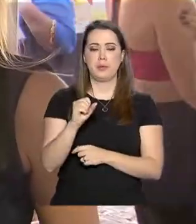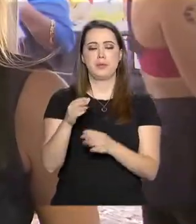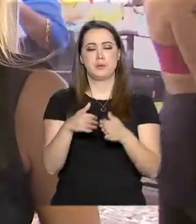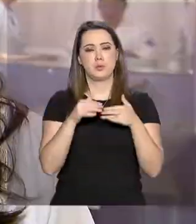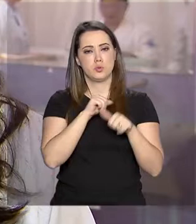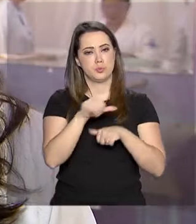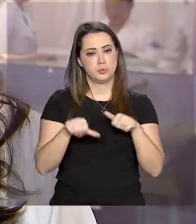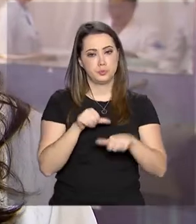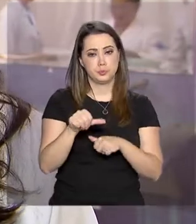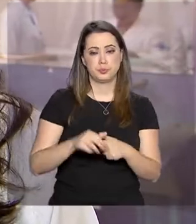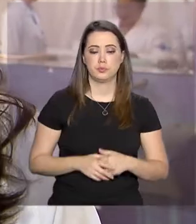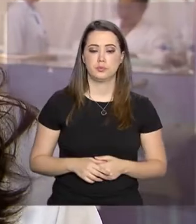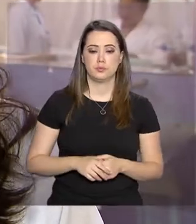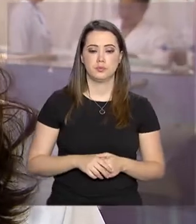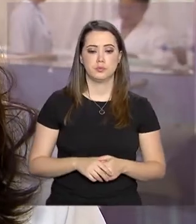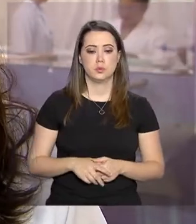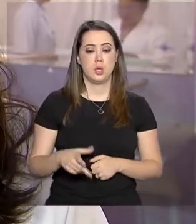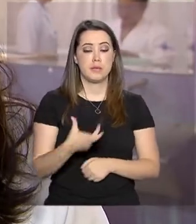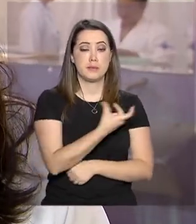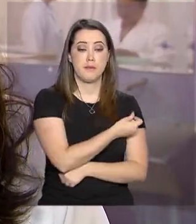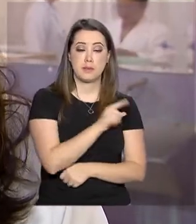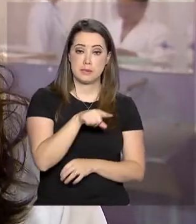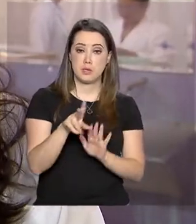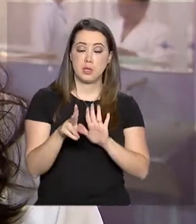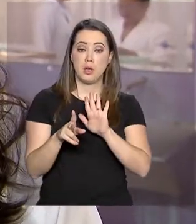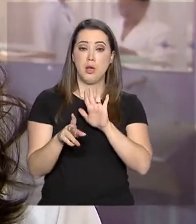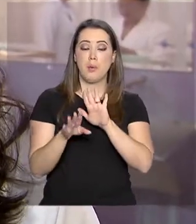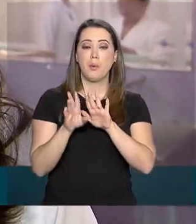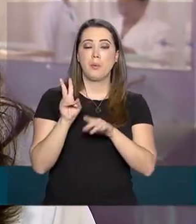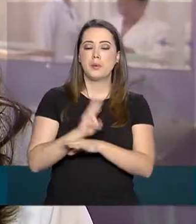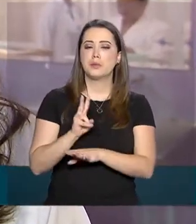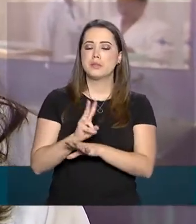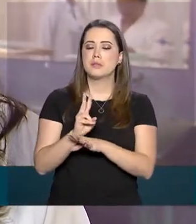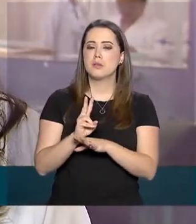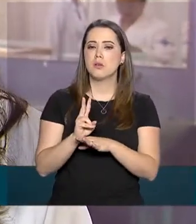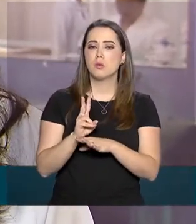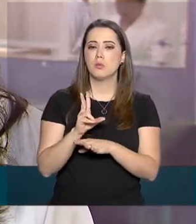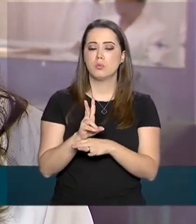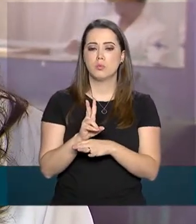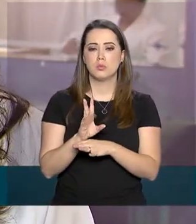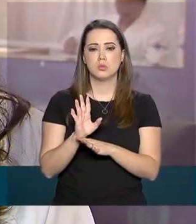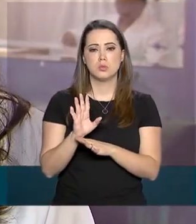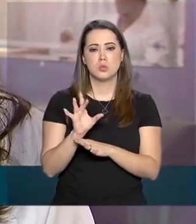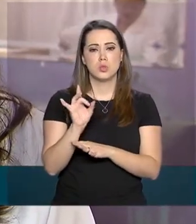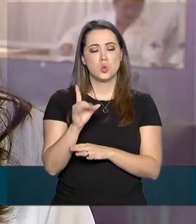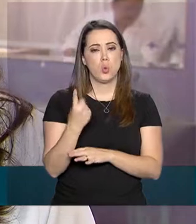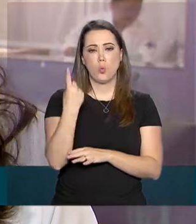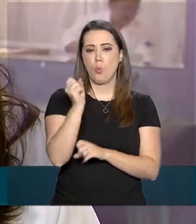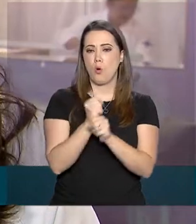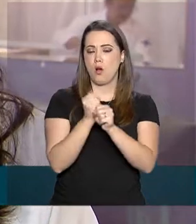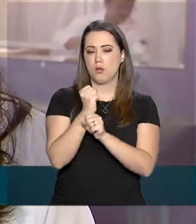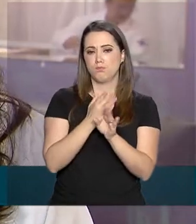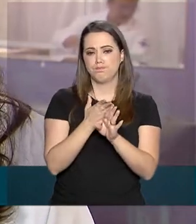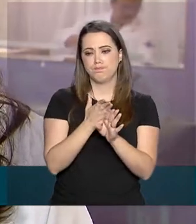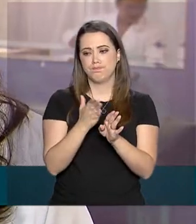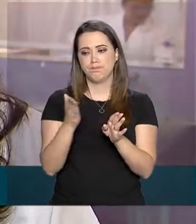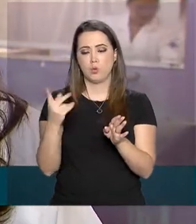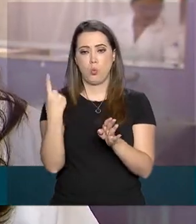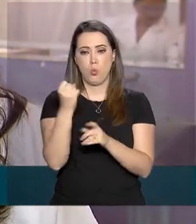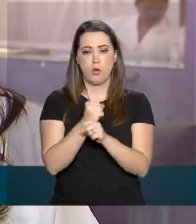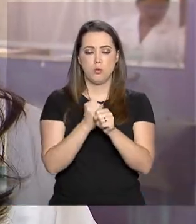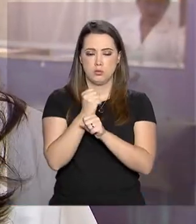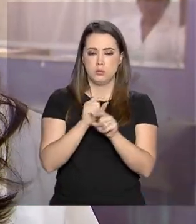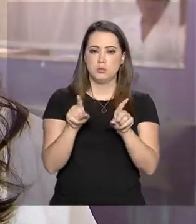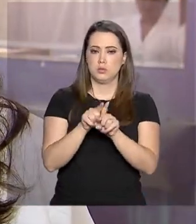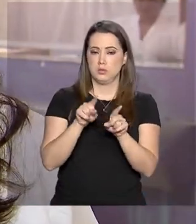da Saúde. Esta vacina, ela tem uma duração de proteção de apenas um ano, cerca de um ano, e